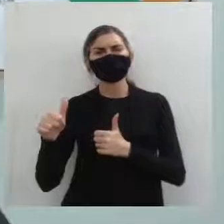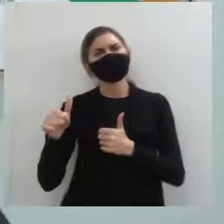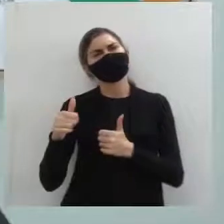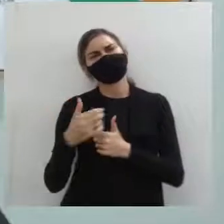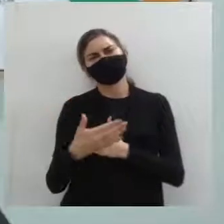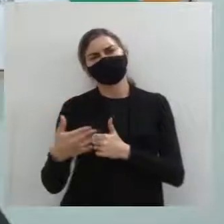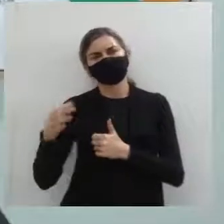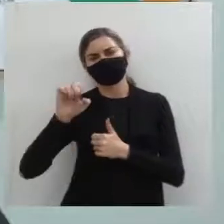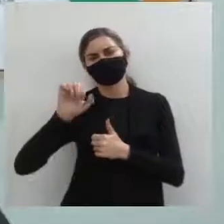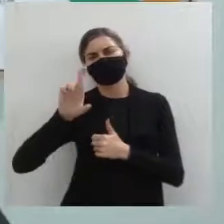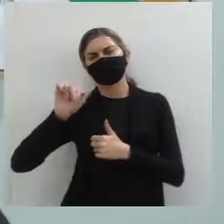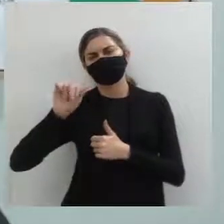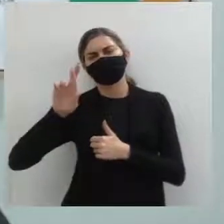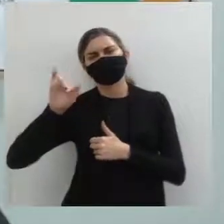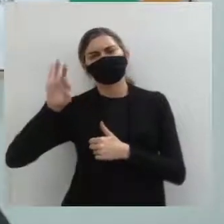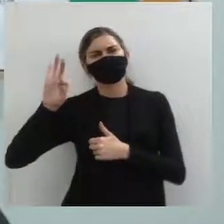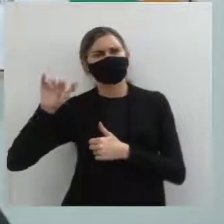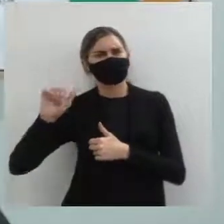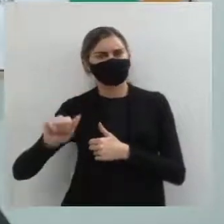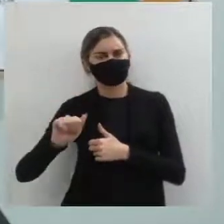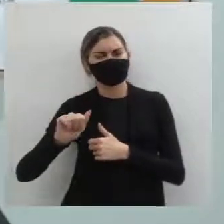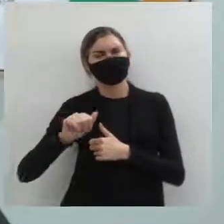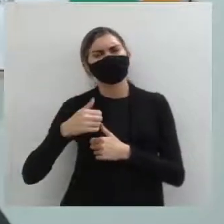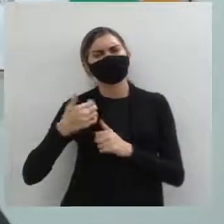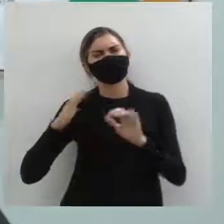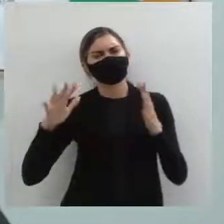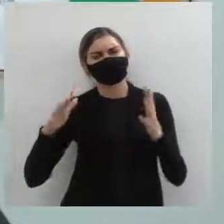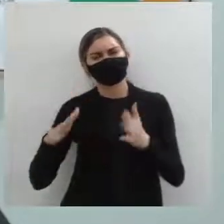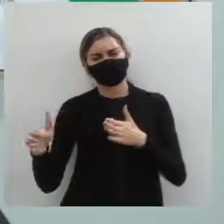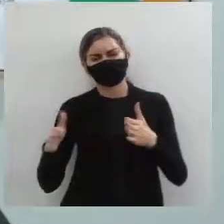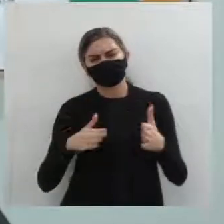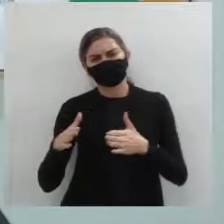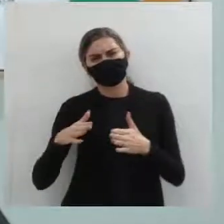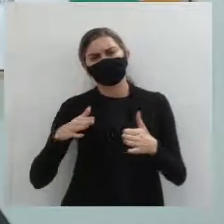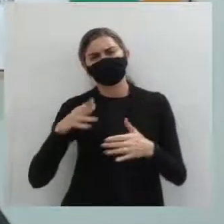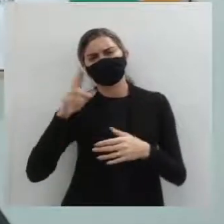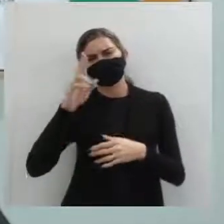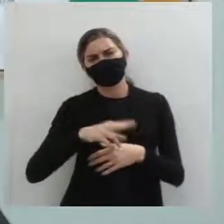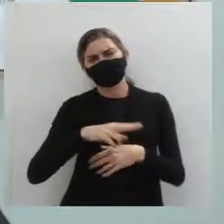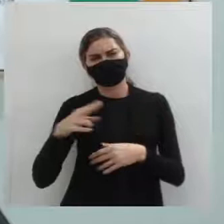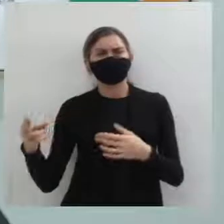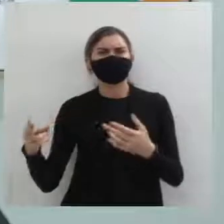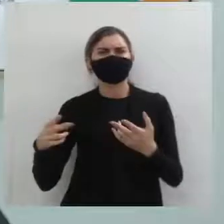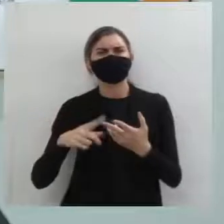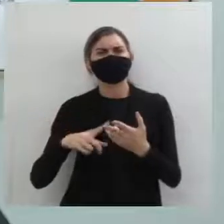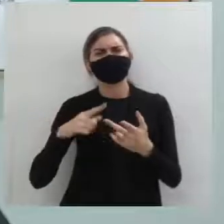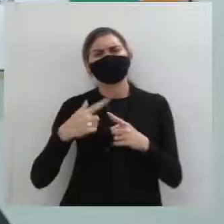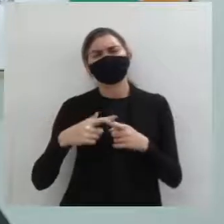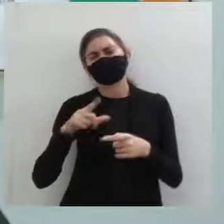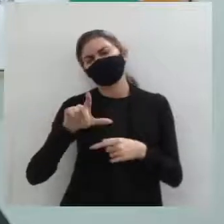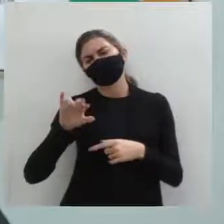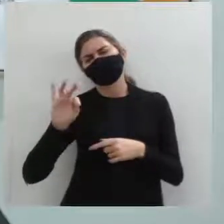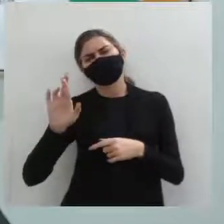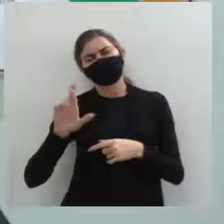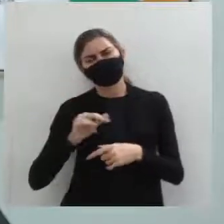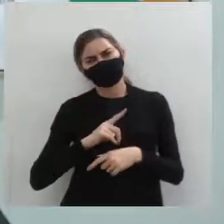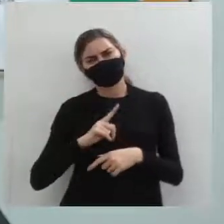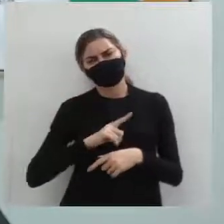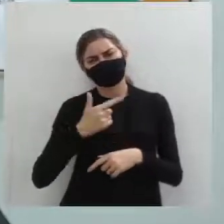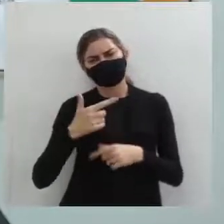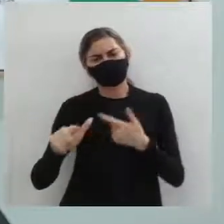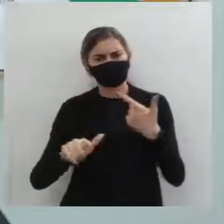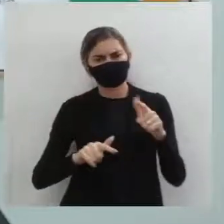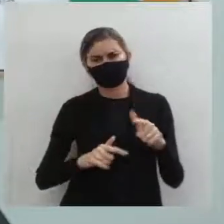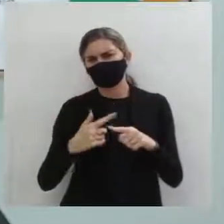da Eucaristia, celebrada durante a missa. Por que Lutero condenava os demais? Porque